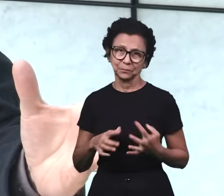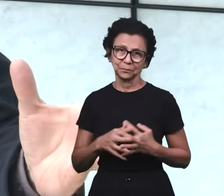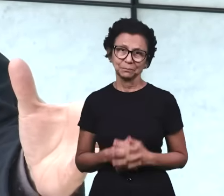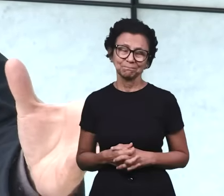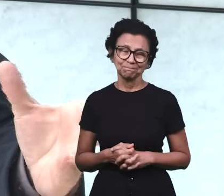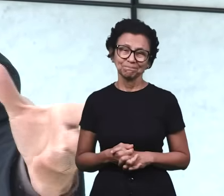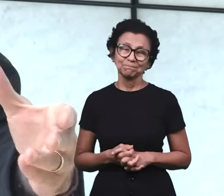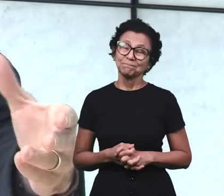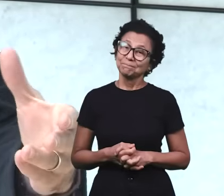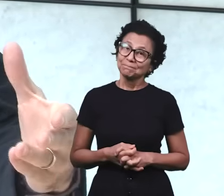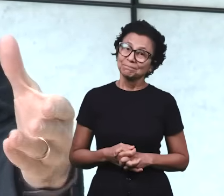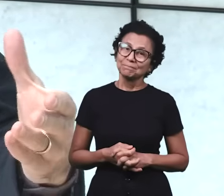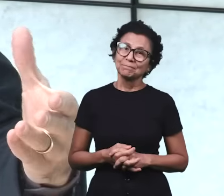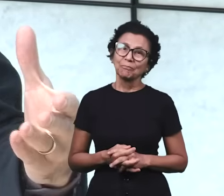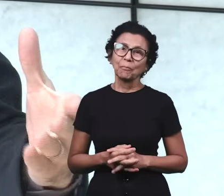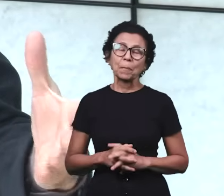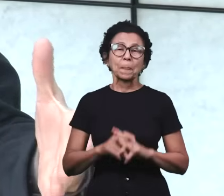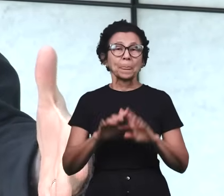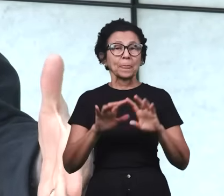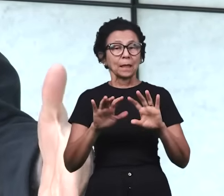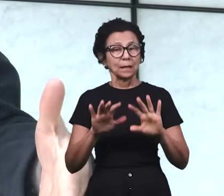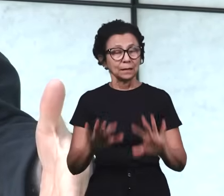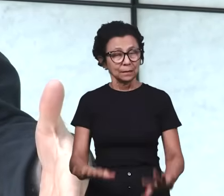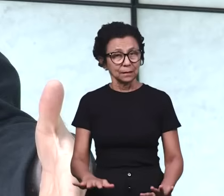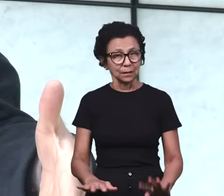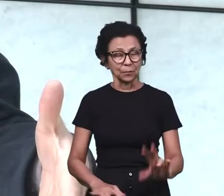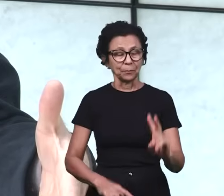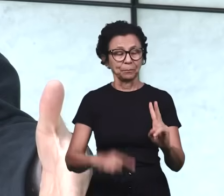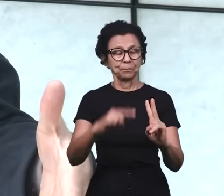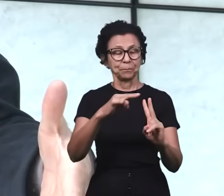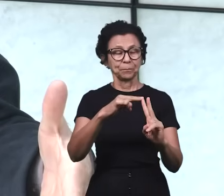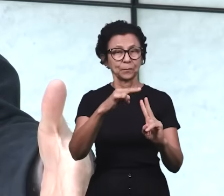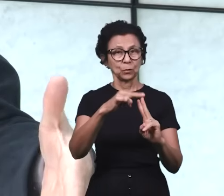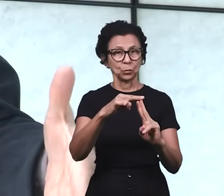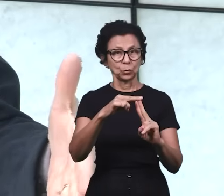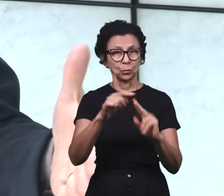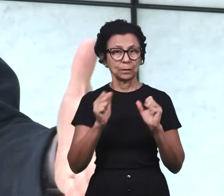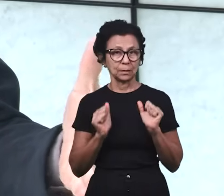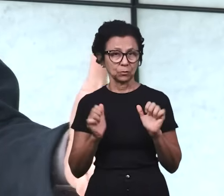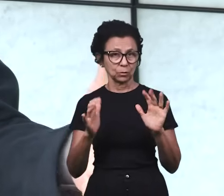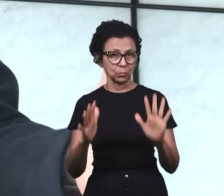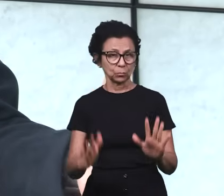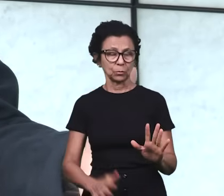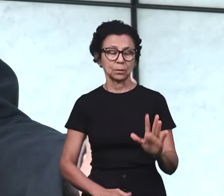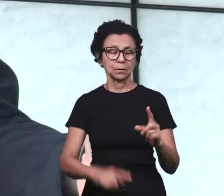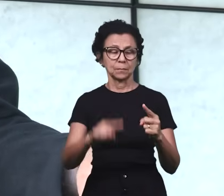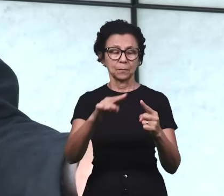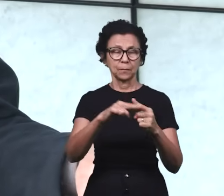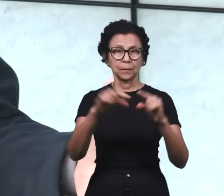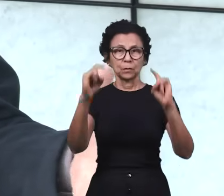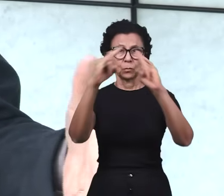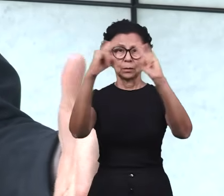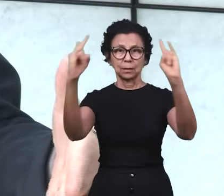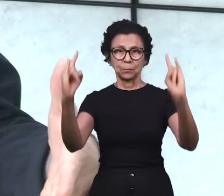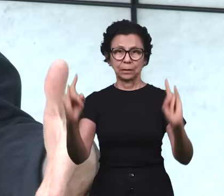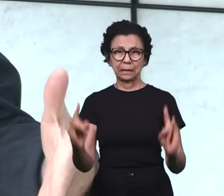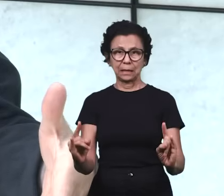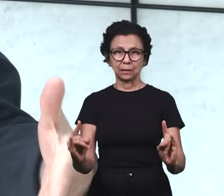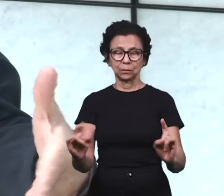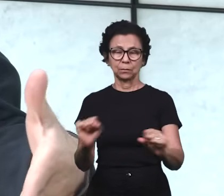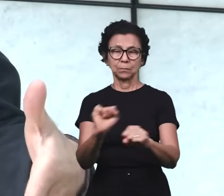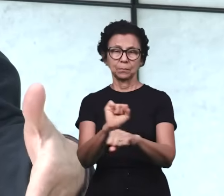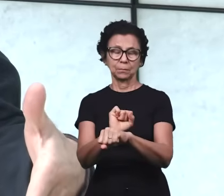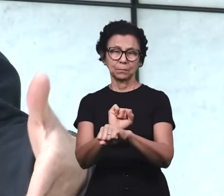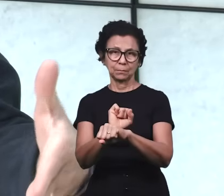falou, havia uma posição quando parado e havia uma outra posição quando Muito o povo bom. estava andando. Então,